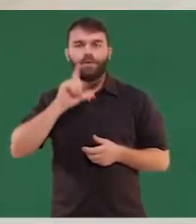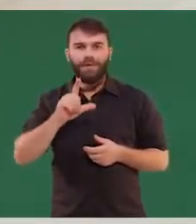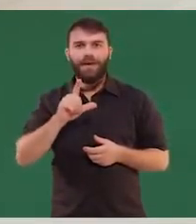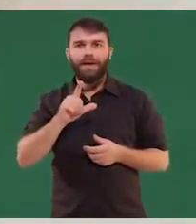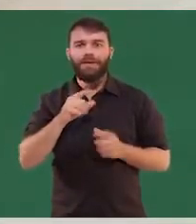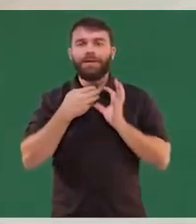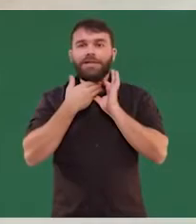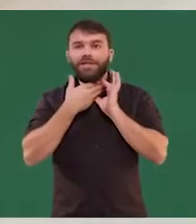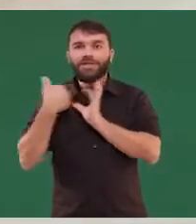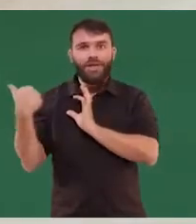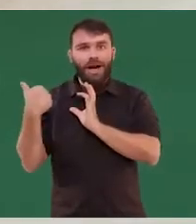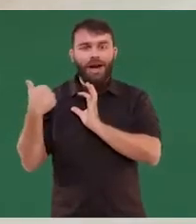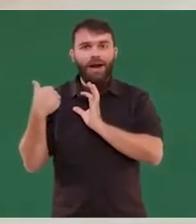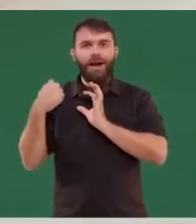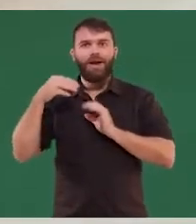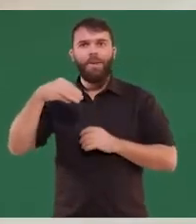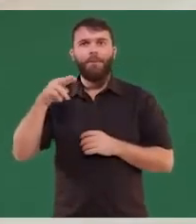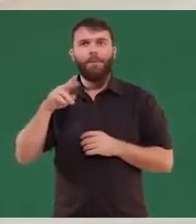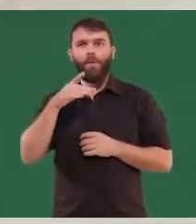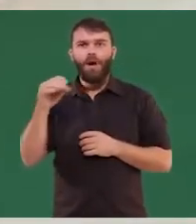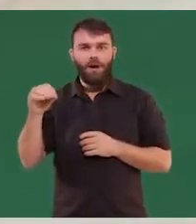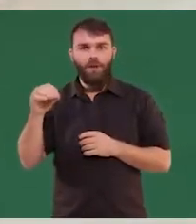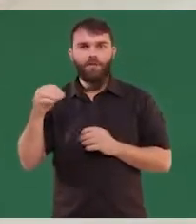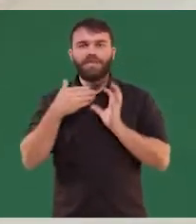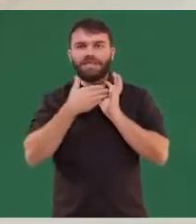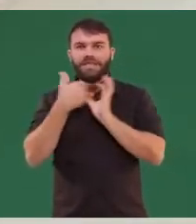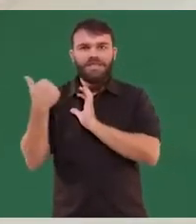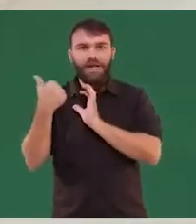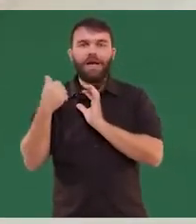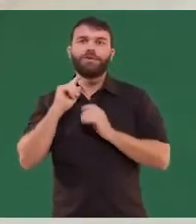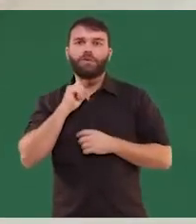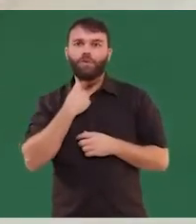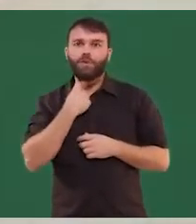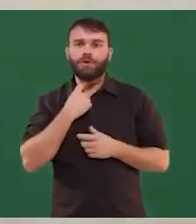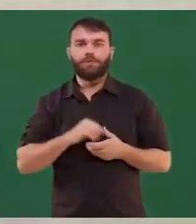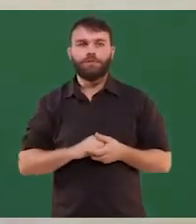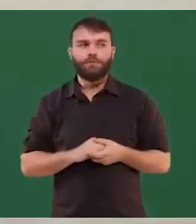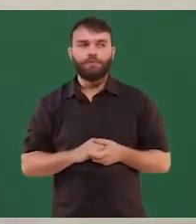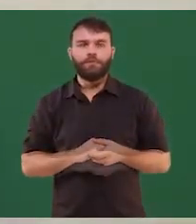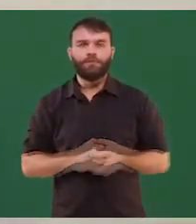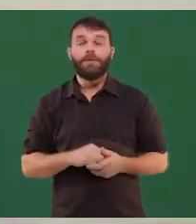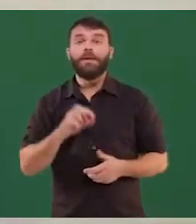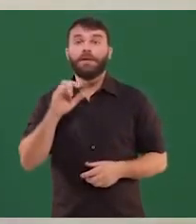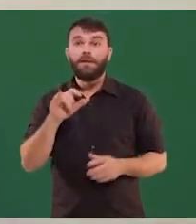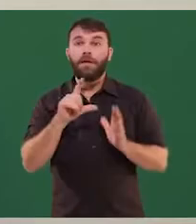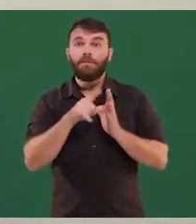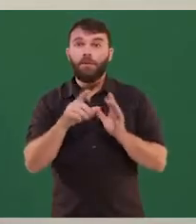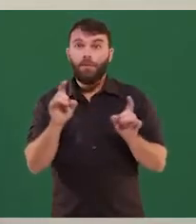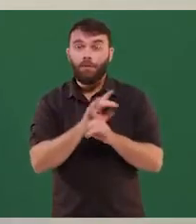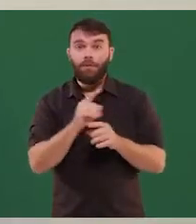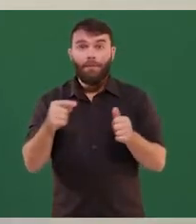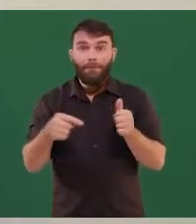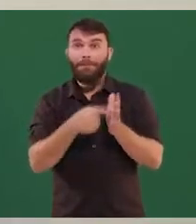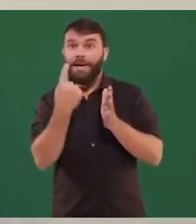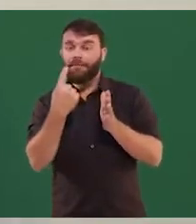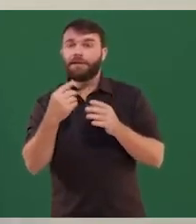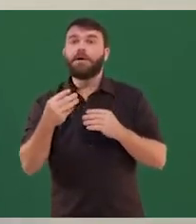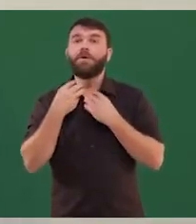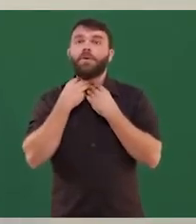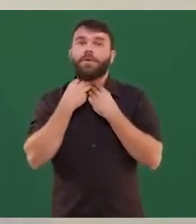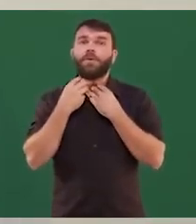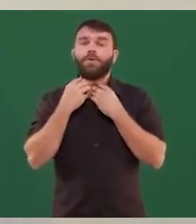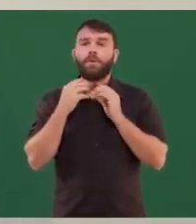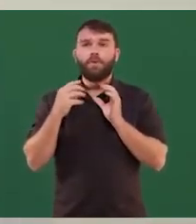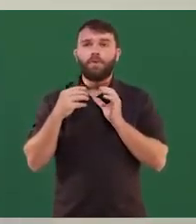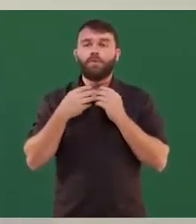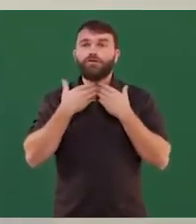Para tentar deslocar o tampão mucoso que está ocasionando a obstrução. Se após a primeira tentativa de desobstrução da cânula